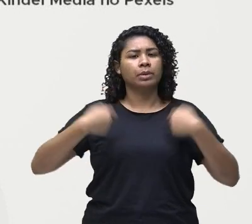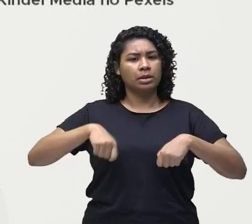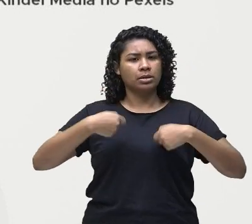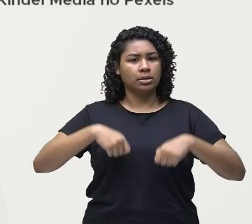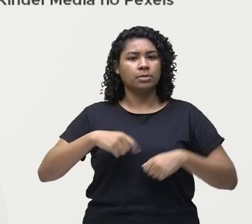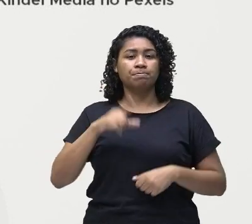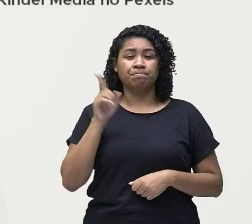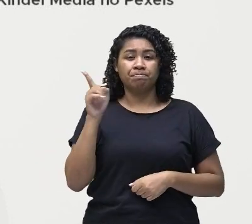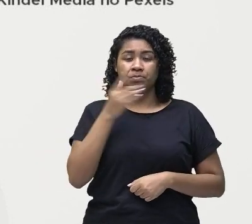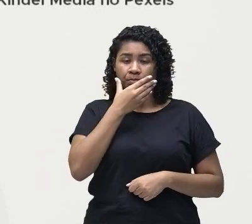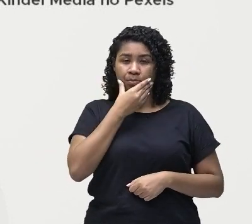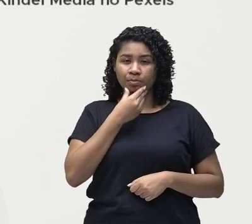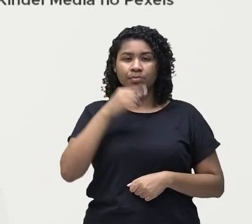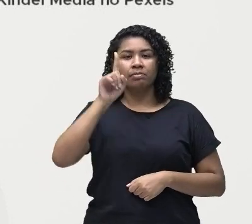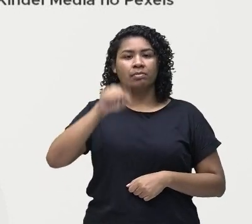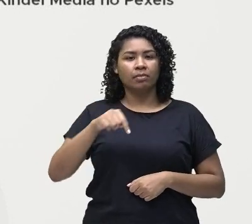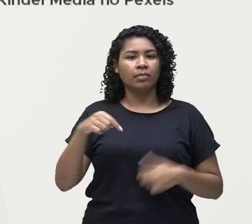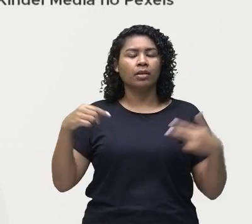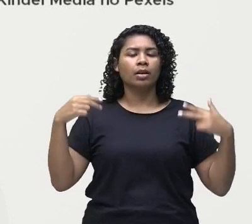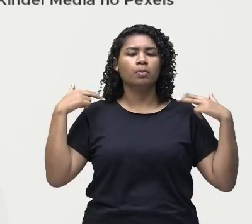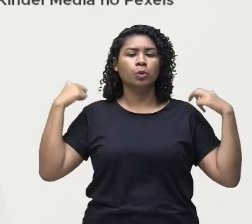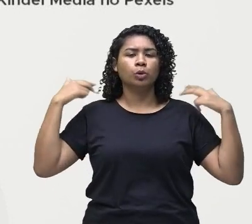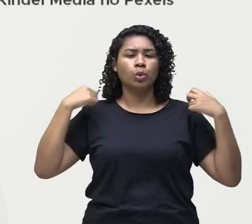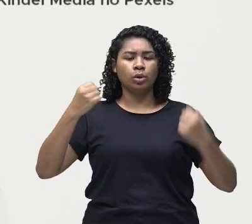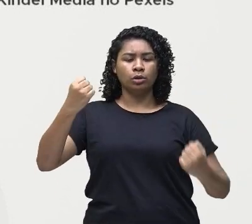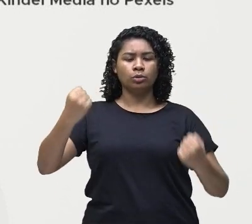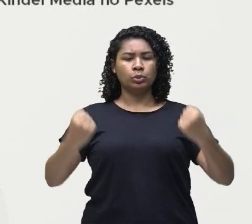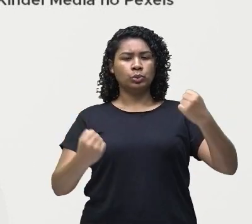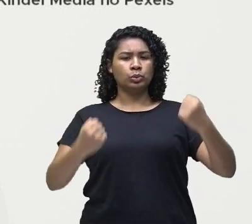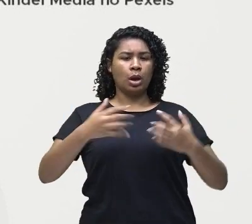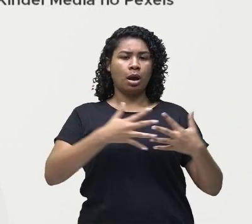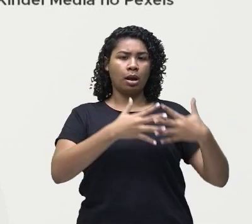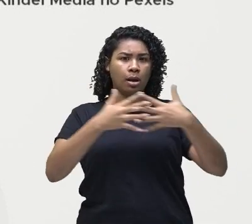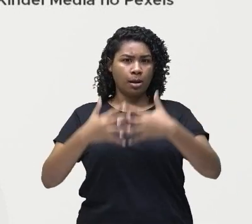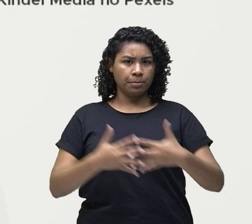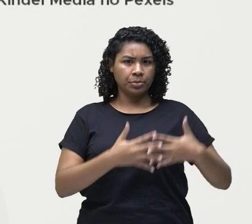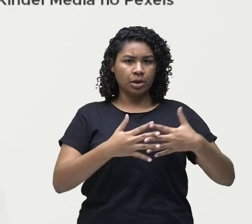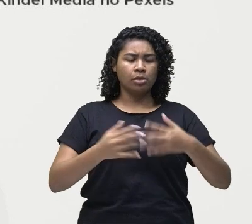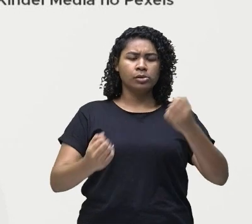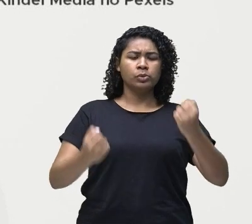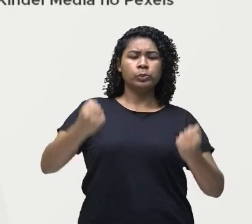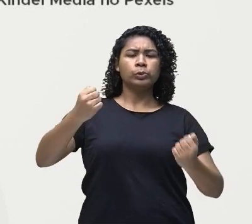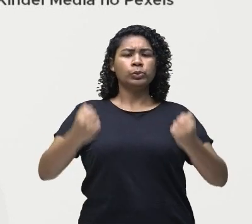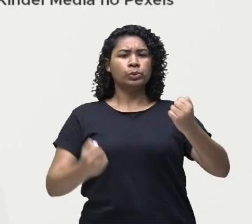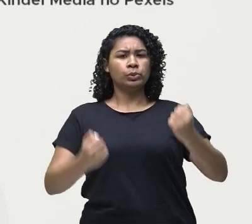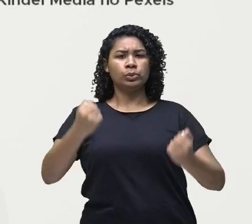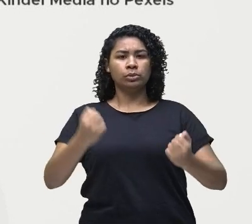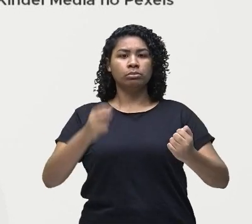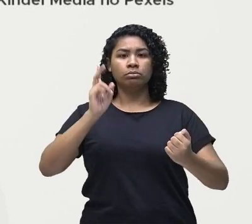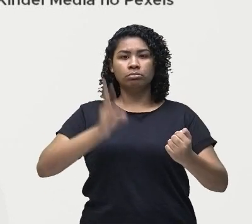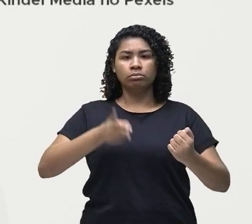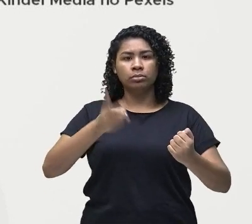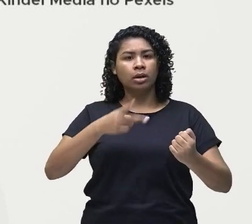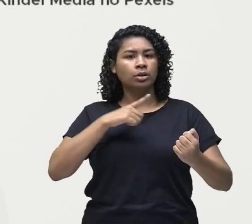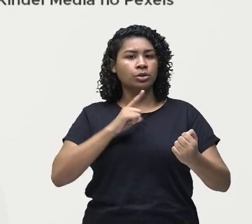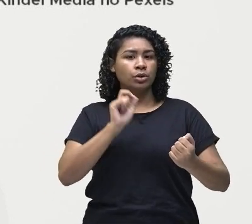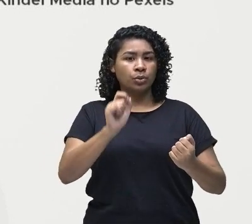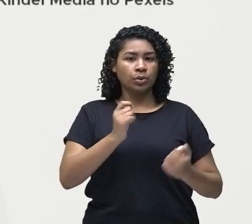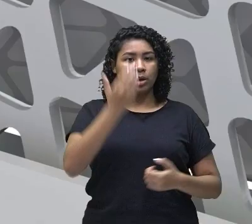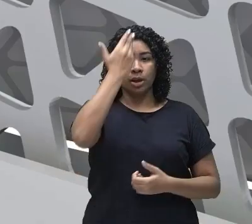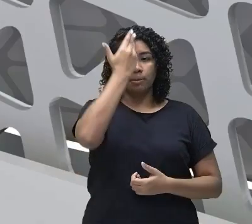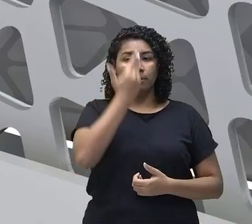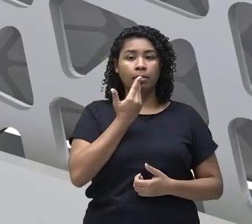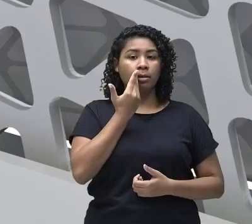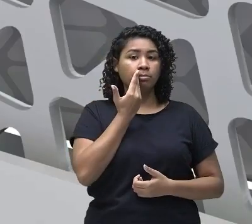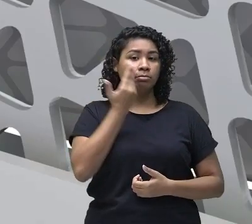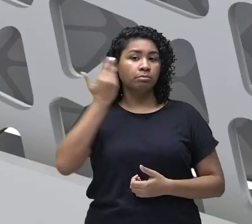andava muito na estrada, né? E o seu rosto ficava exposto, apenas um lado do rosto